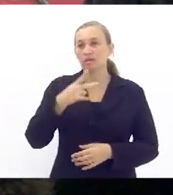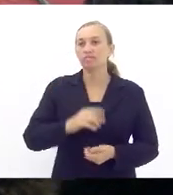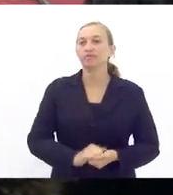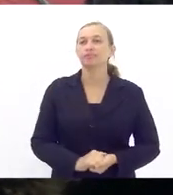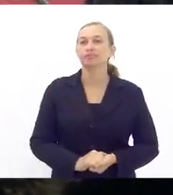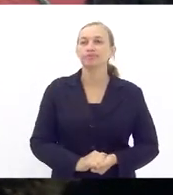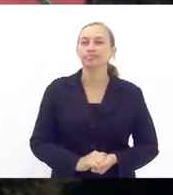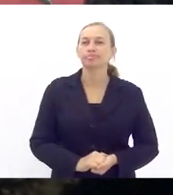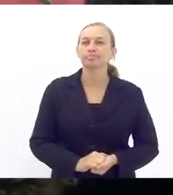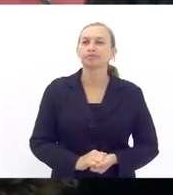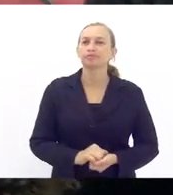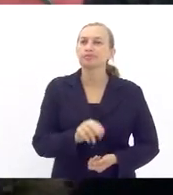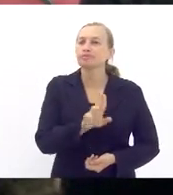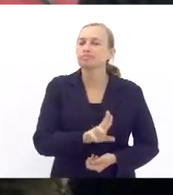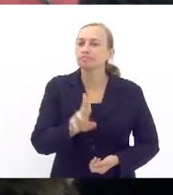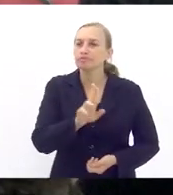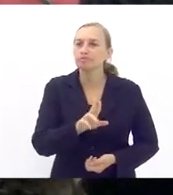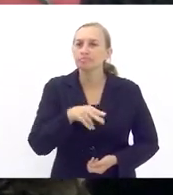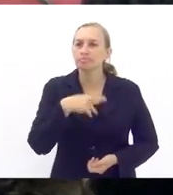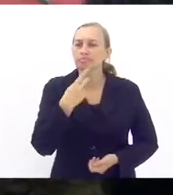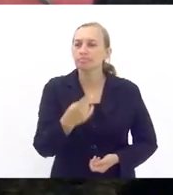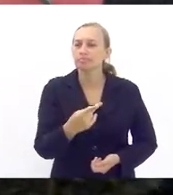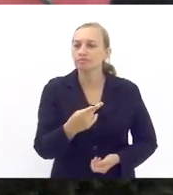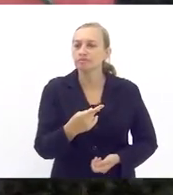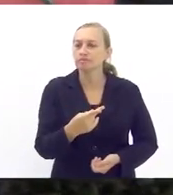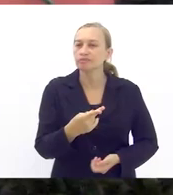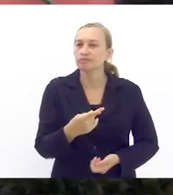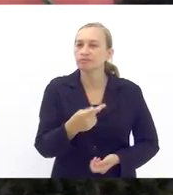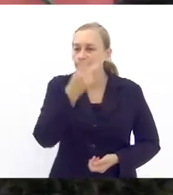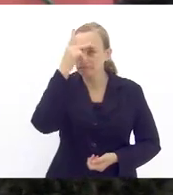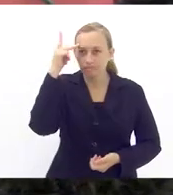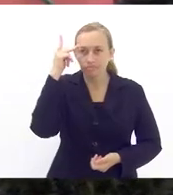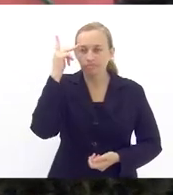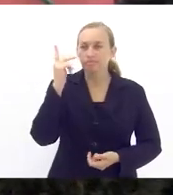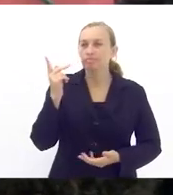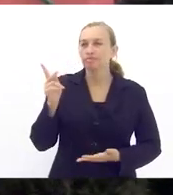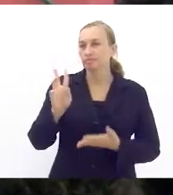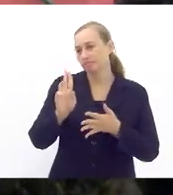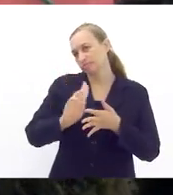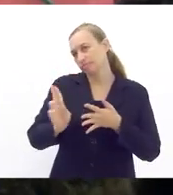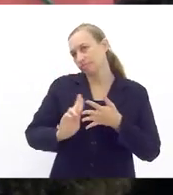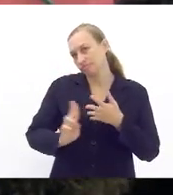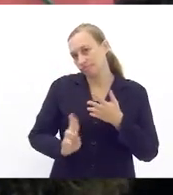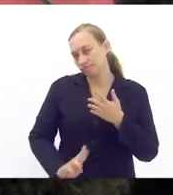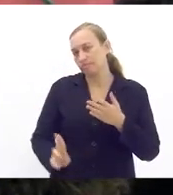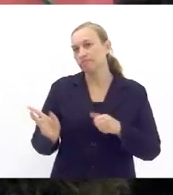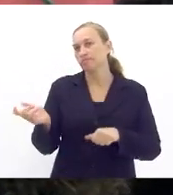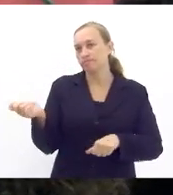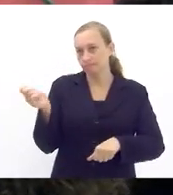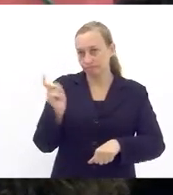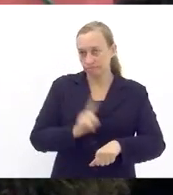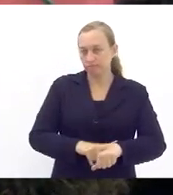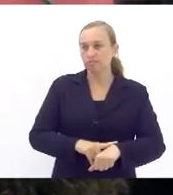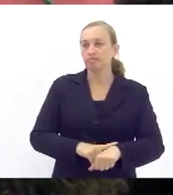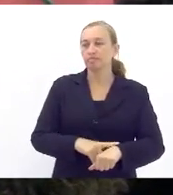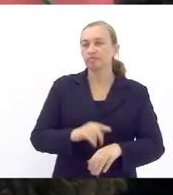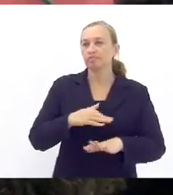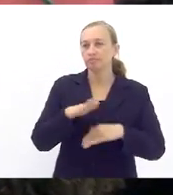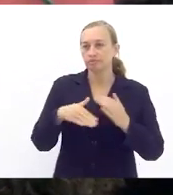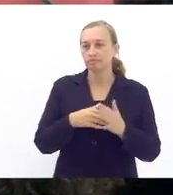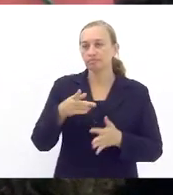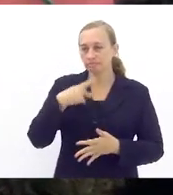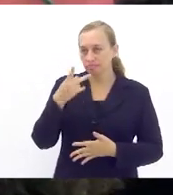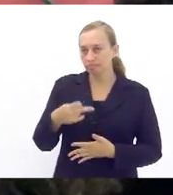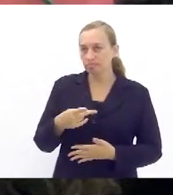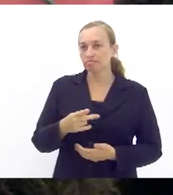na utilização da fala das pessoas que estão escritas para dar tempo de todo mundo falar e ser ouvido